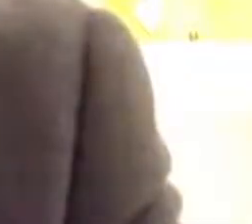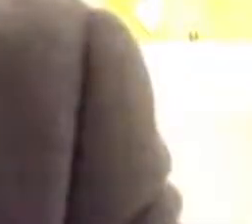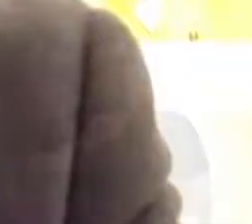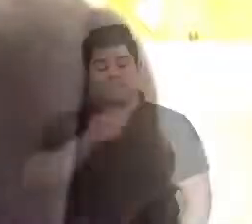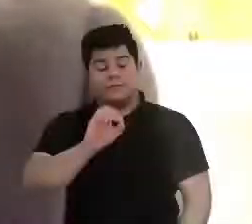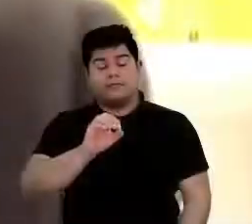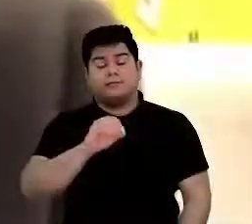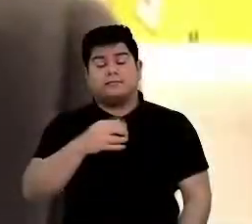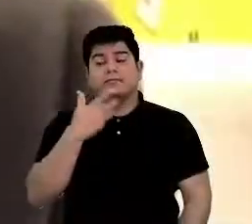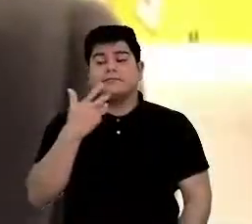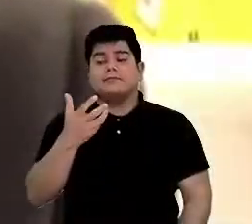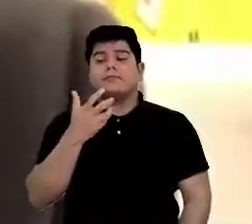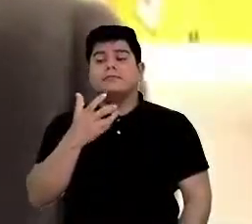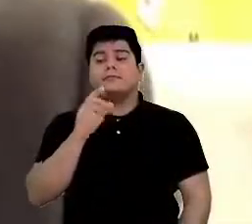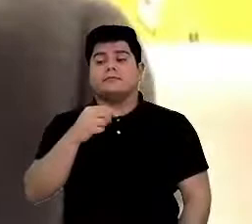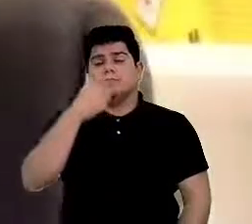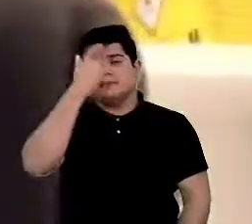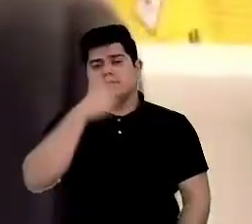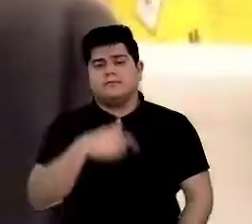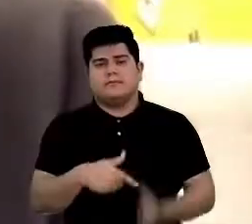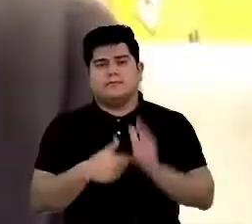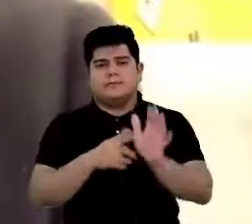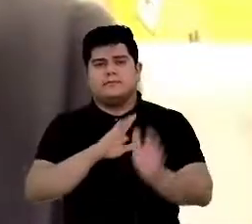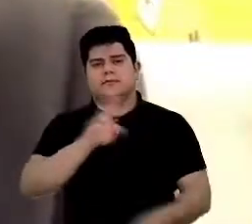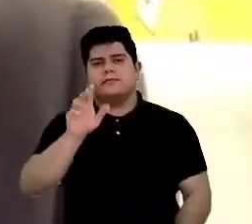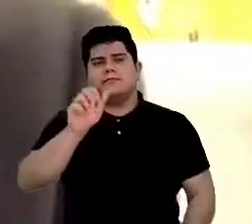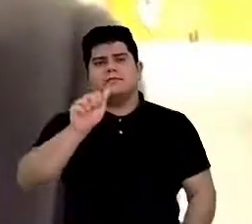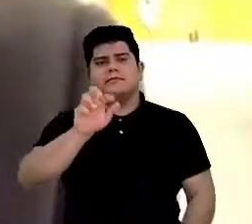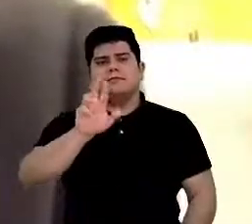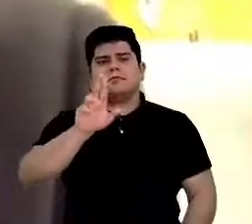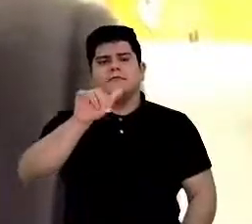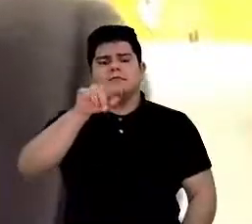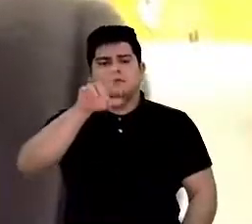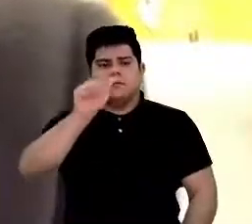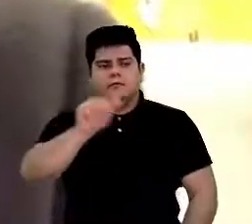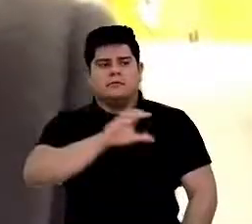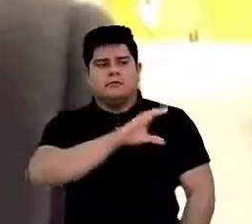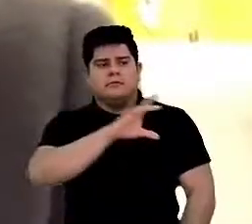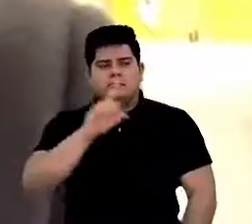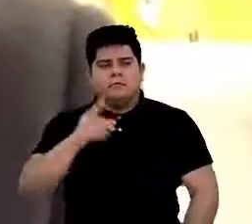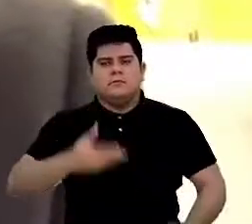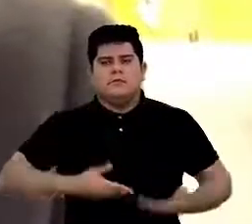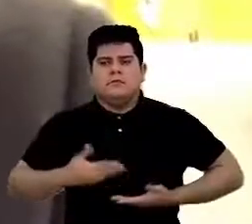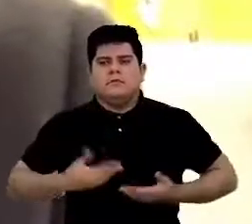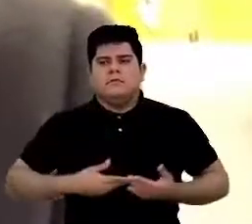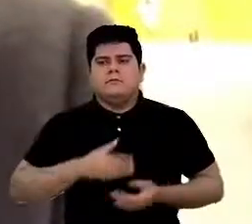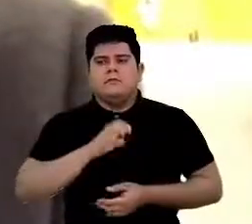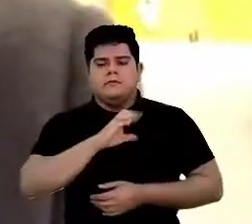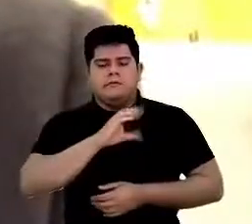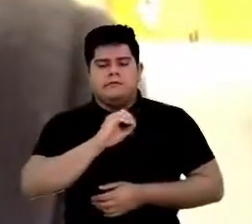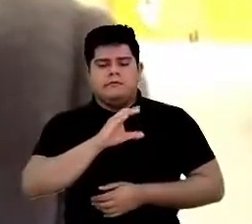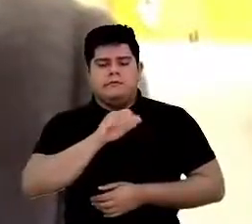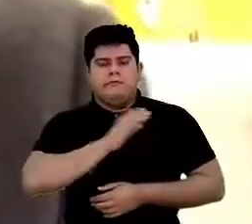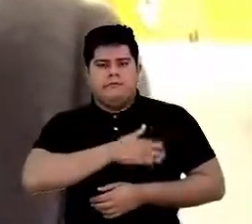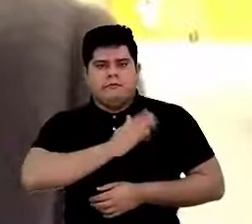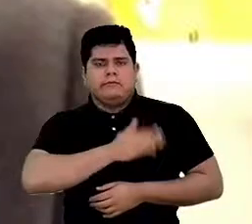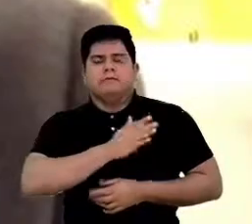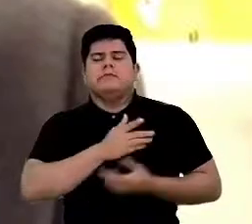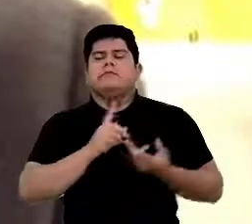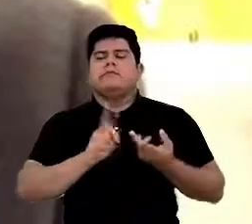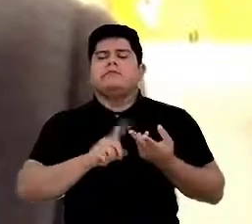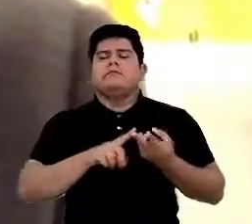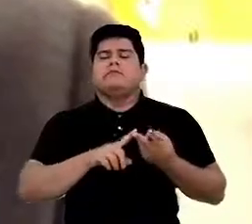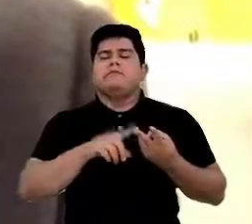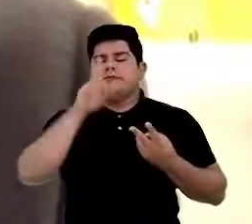E eu queria, então, me apresentar. Meu nome é Arnaldo Rabichowski, eu sou coordenador dos serviços de ecocardiografia do Hospital Procardíaco e